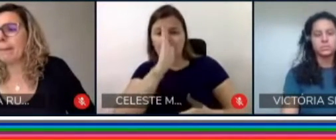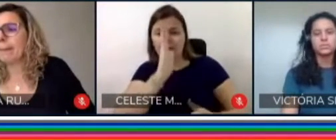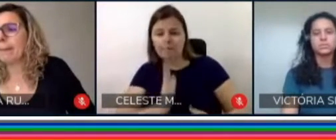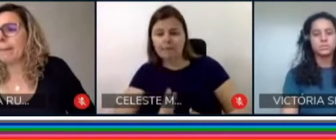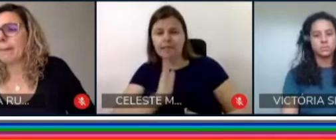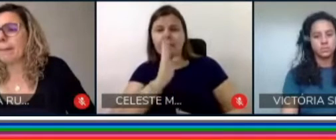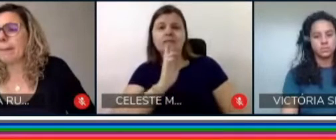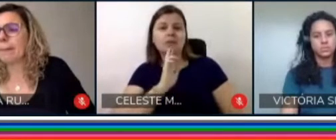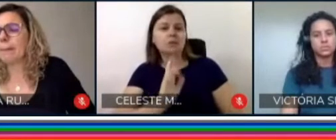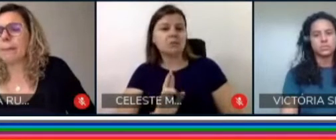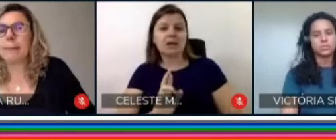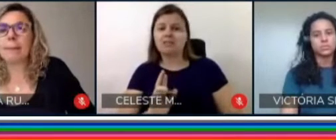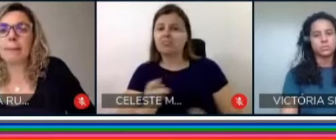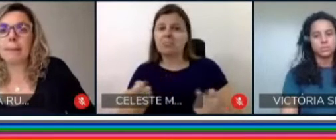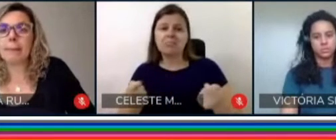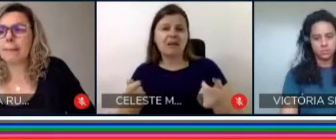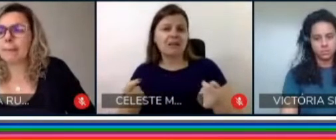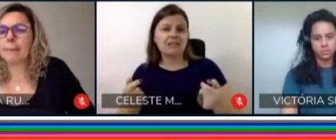né?